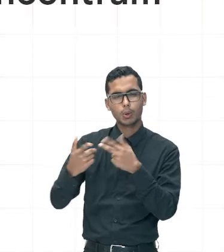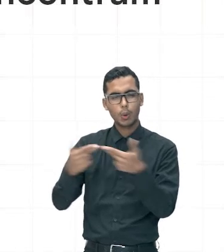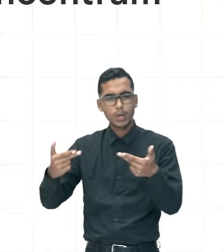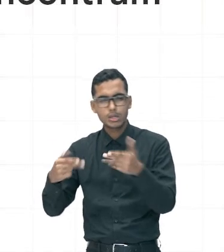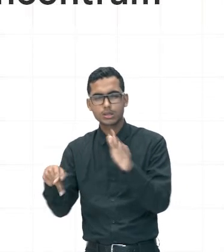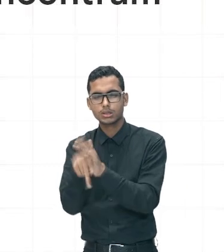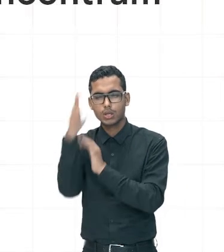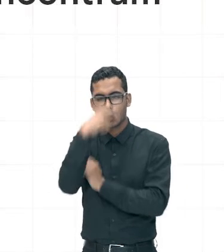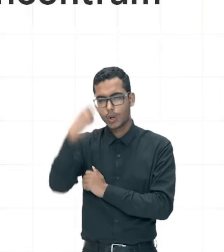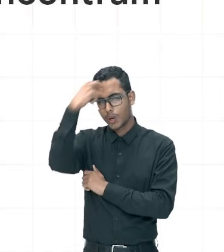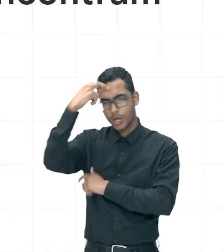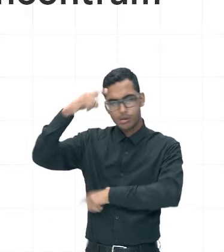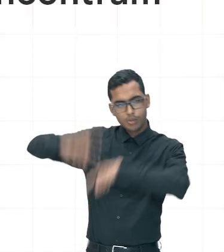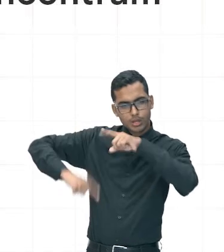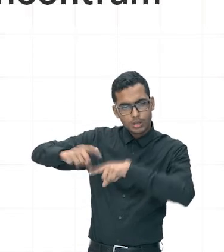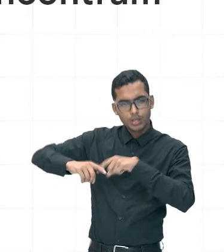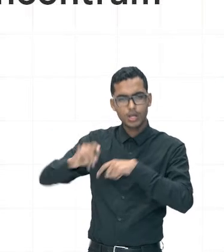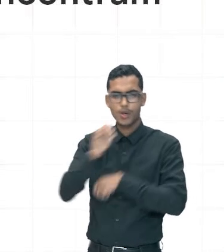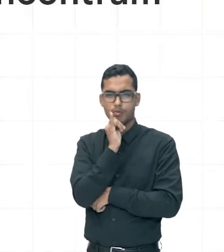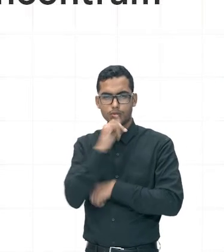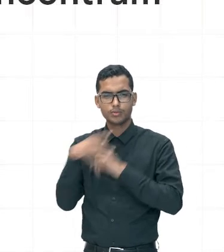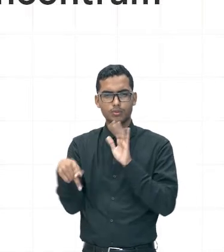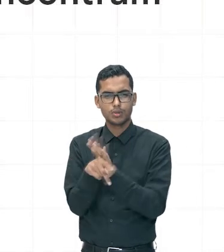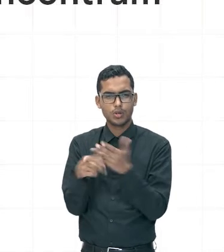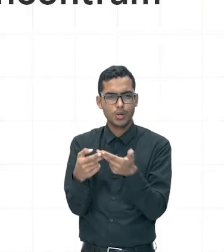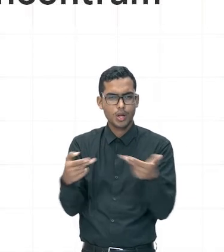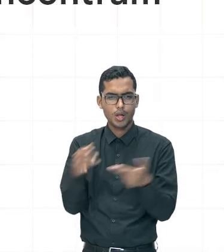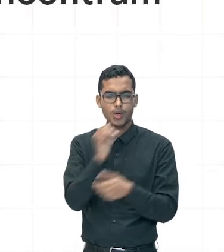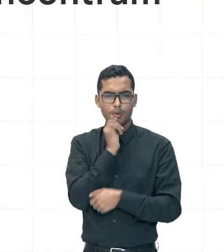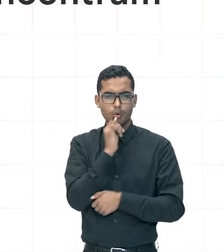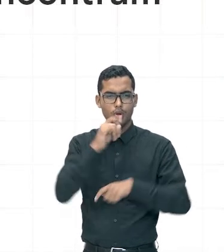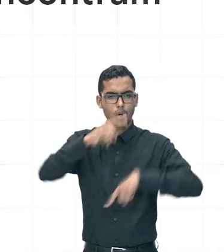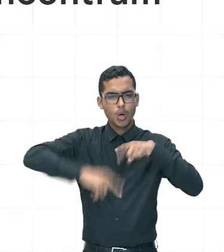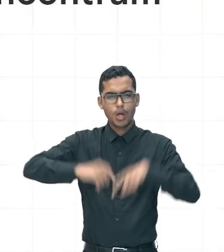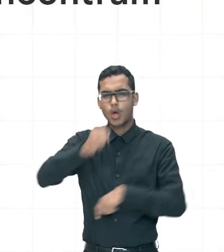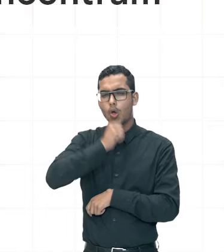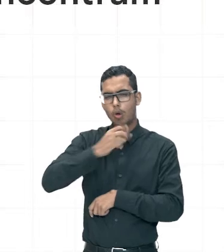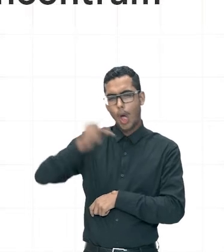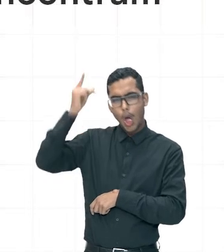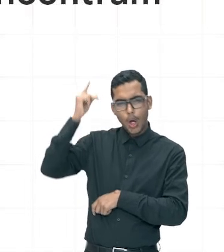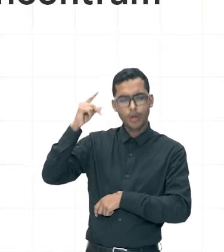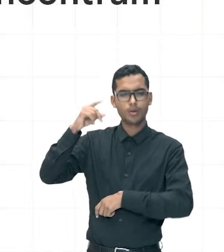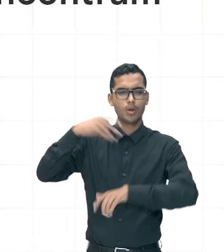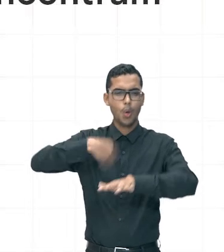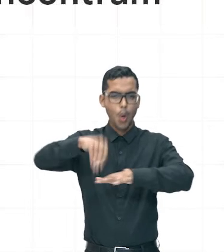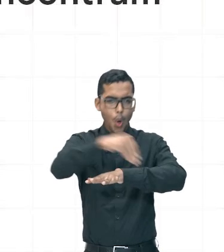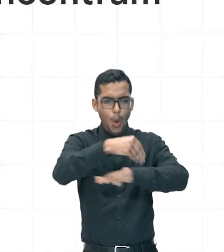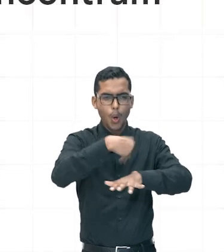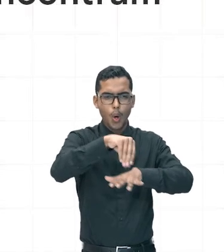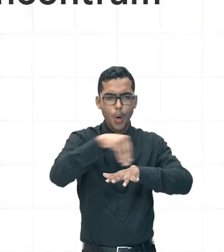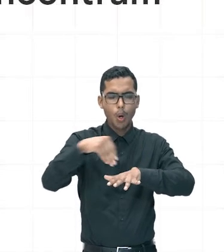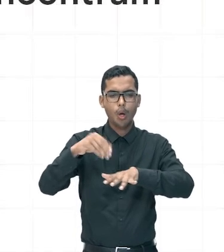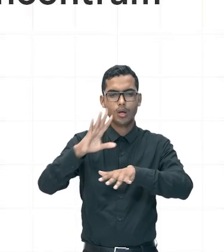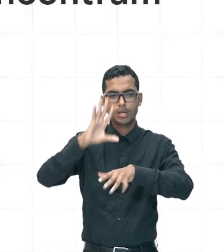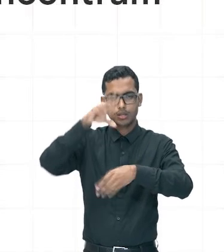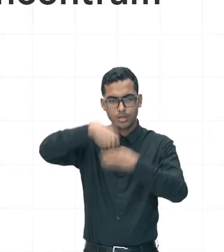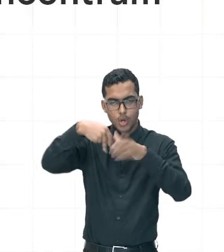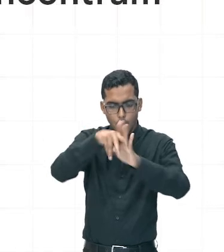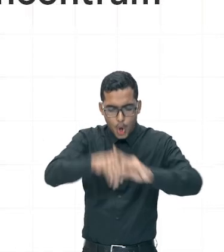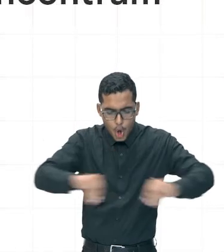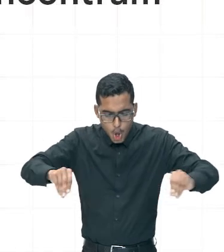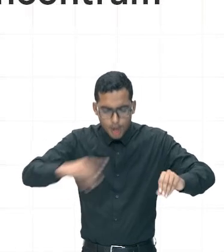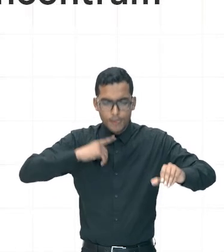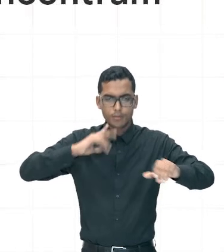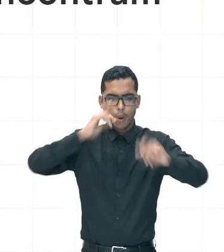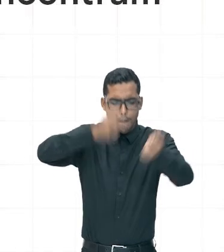arqueólogos encontram cavando na terra, como tesouros escondidos, né? Então a gente vai ter aí esses vestígios arqueológicos,